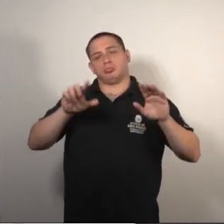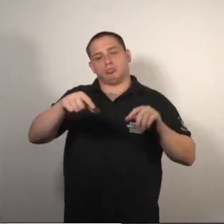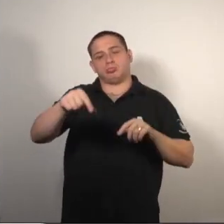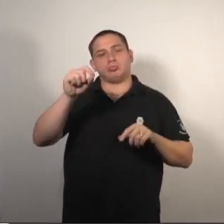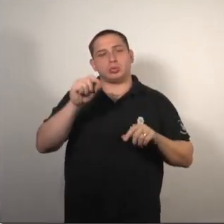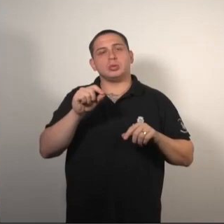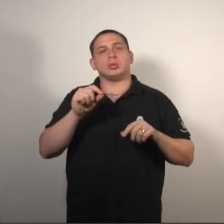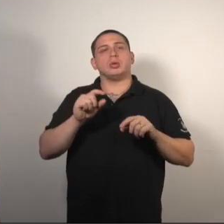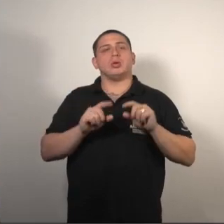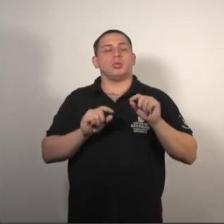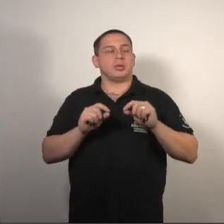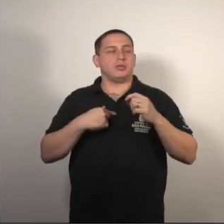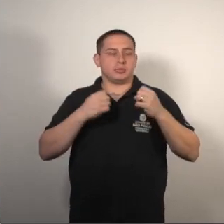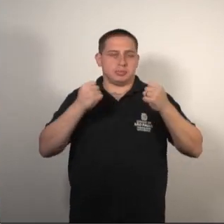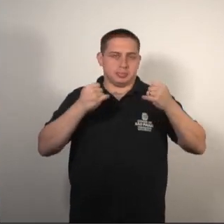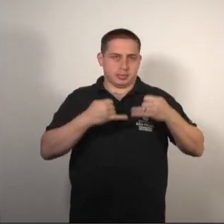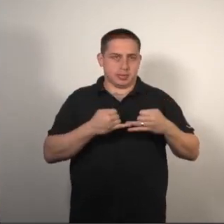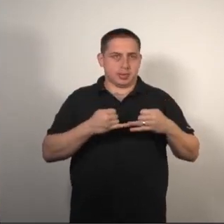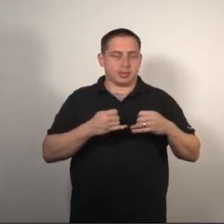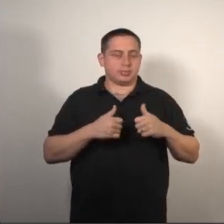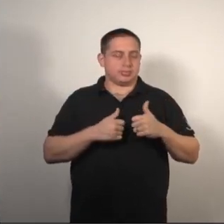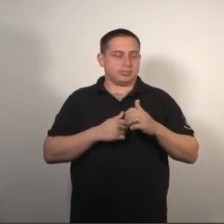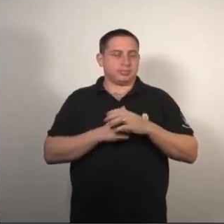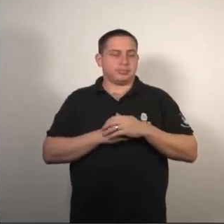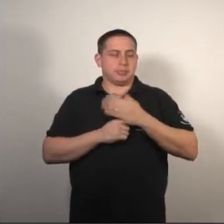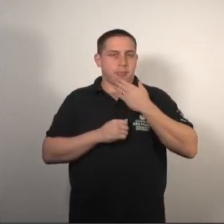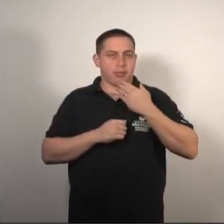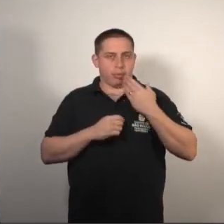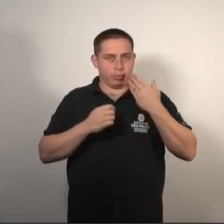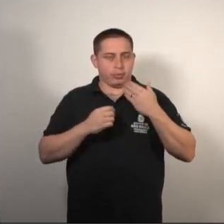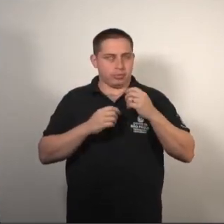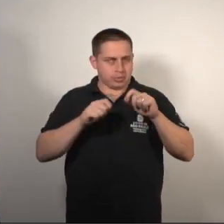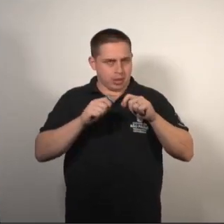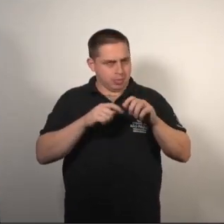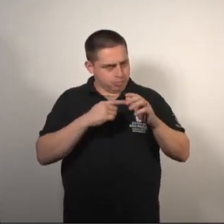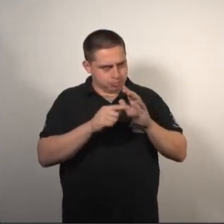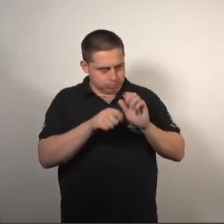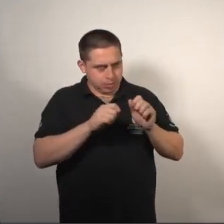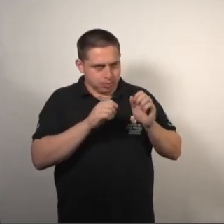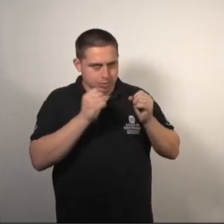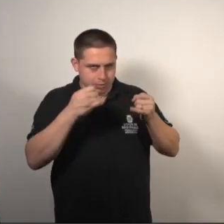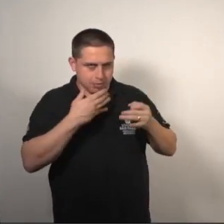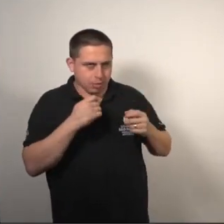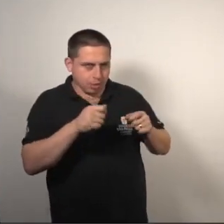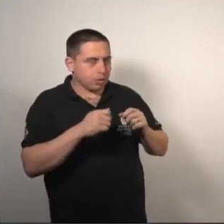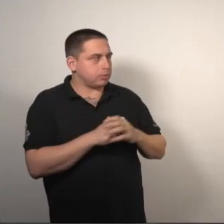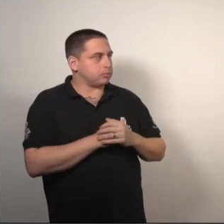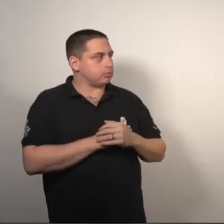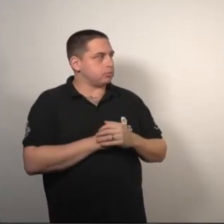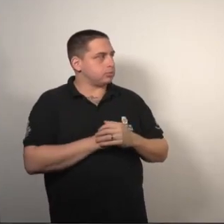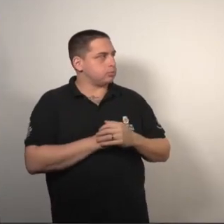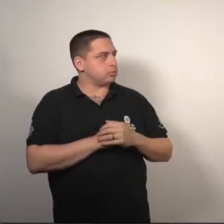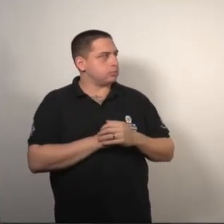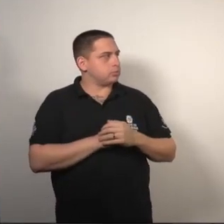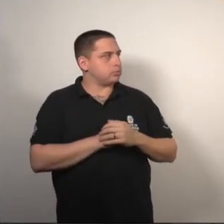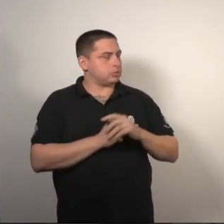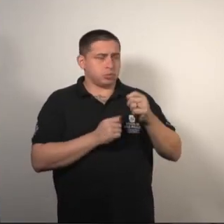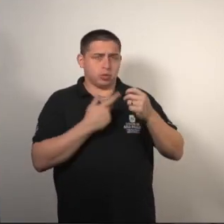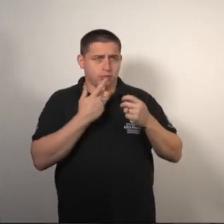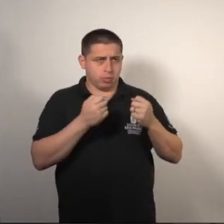você puder fazer explicação para eles, que aí eles ajudam a gente a poder colocar para a população. Você